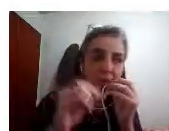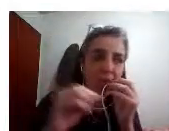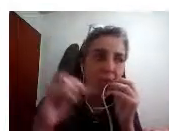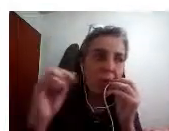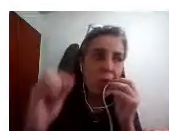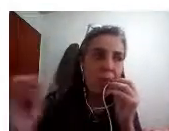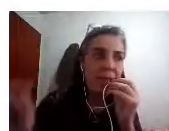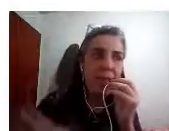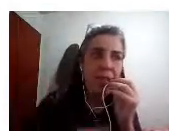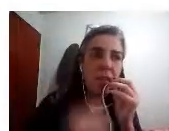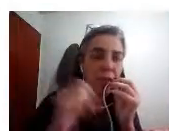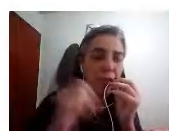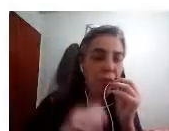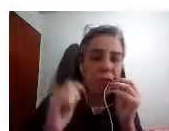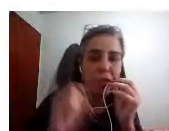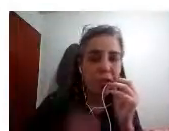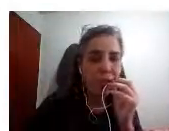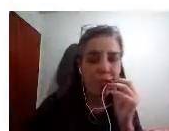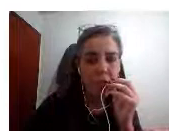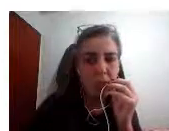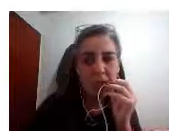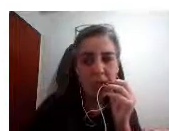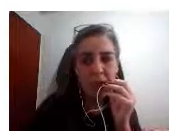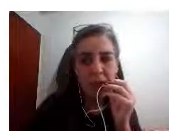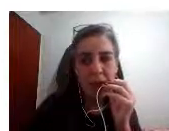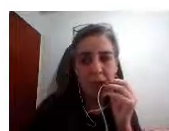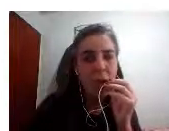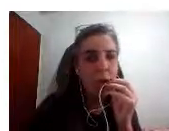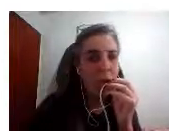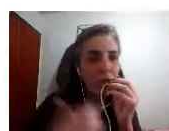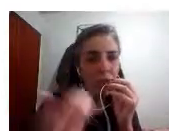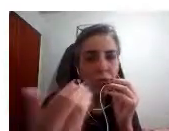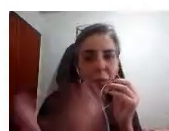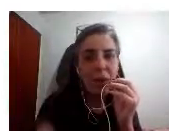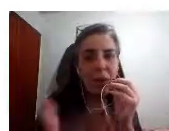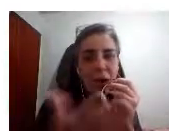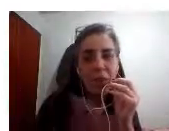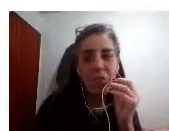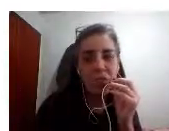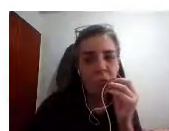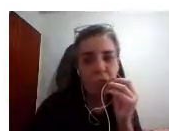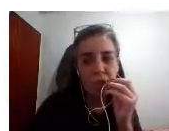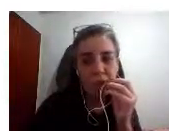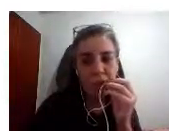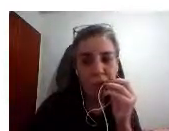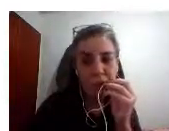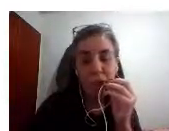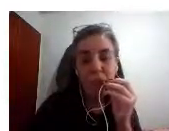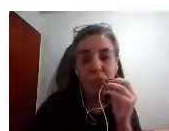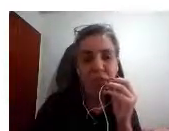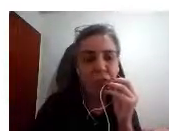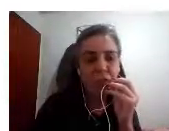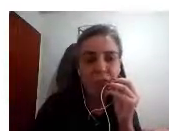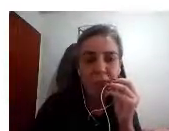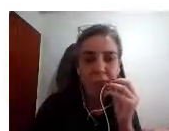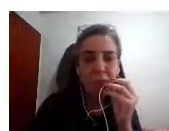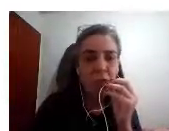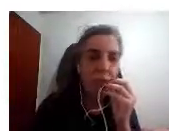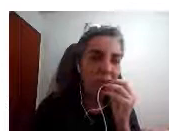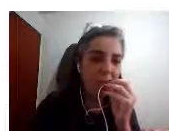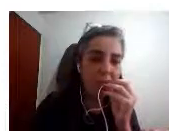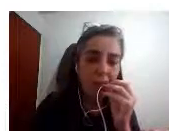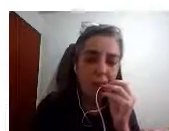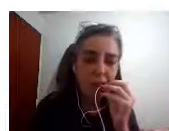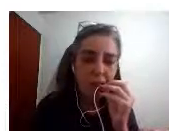você pode escrever um mini texto em formato de redação mesmo, né? Um artigo de opinião, você colocando a sua opinião, o que você achou